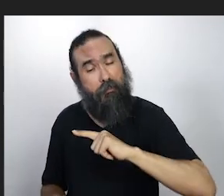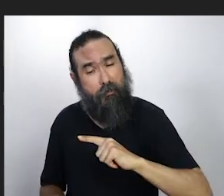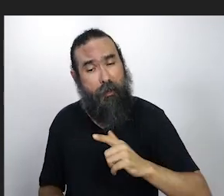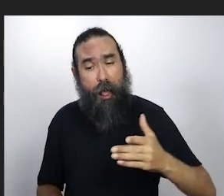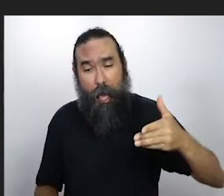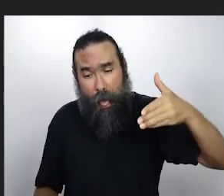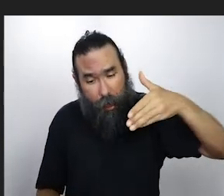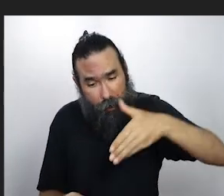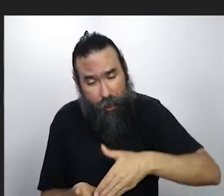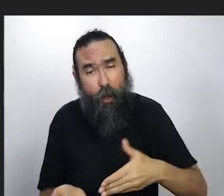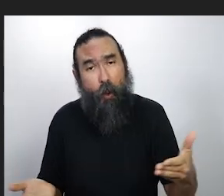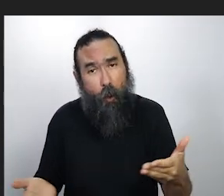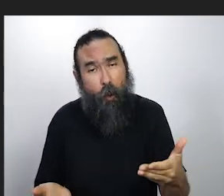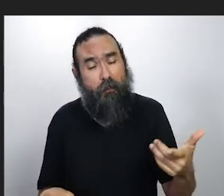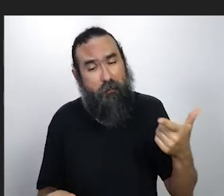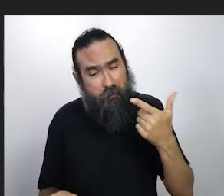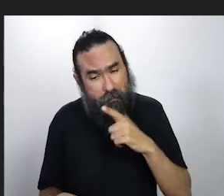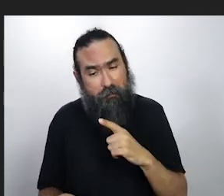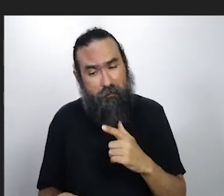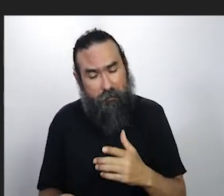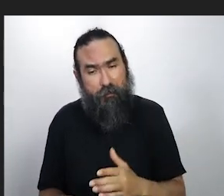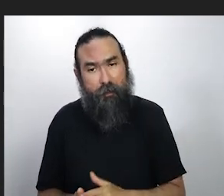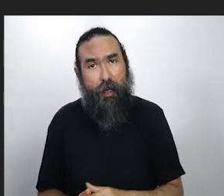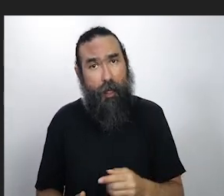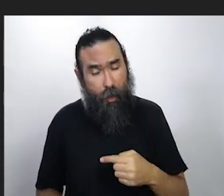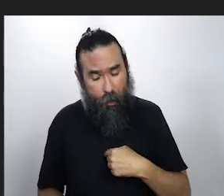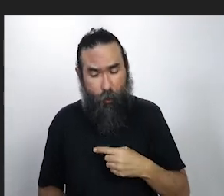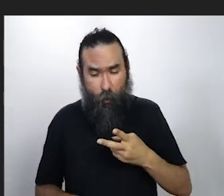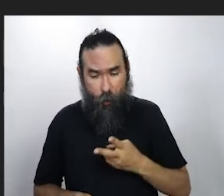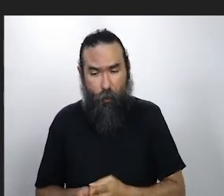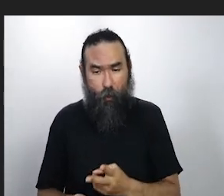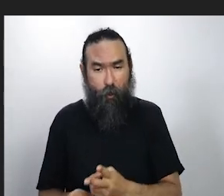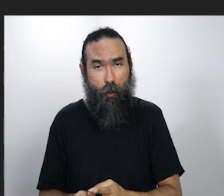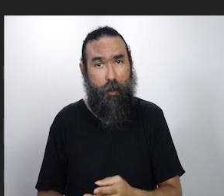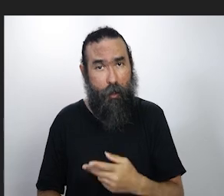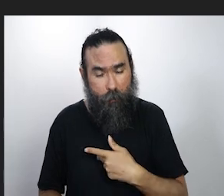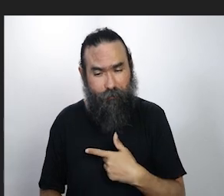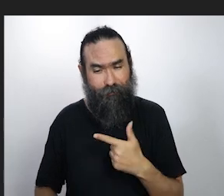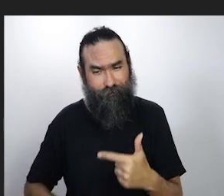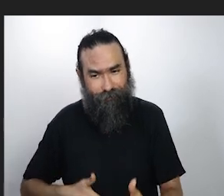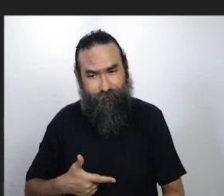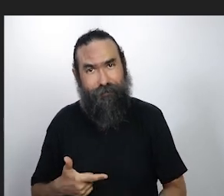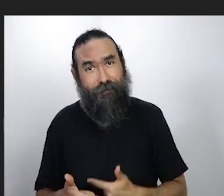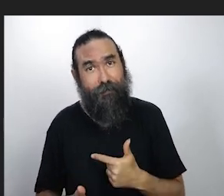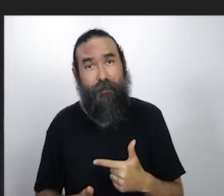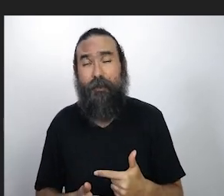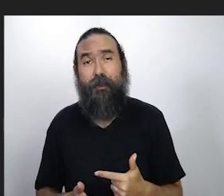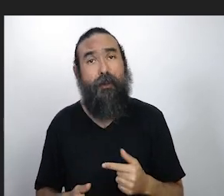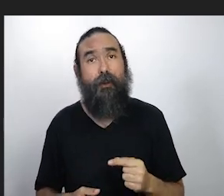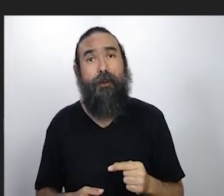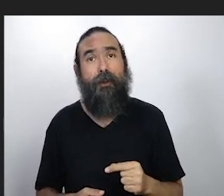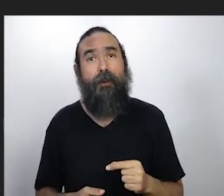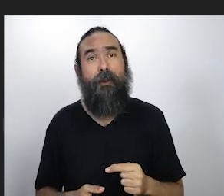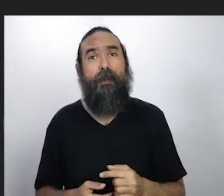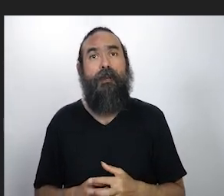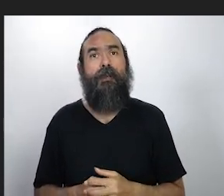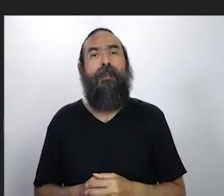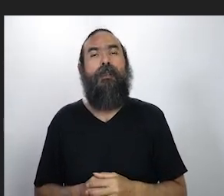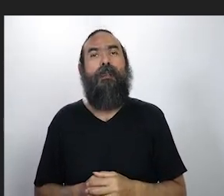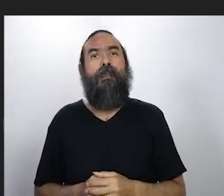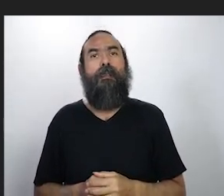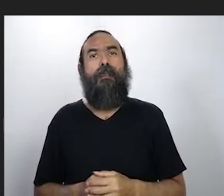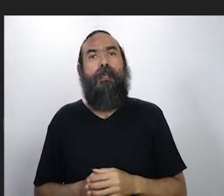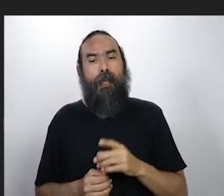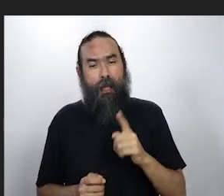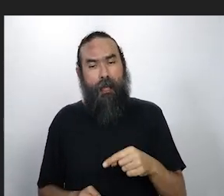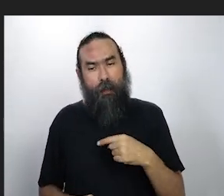nessa minha vibração, assim, de meu encantamento continua. Eu continuo tentando, de